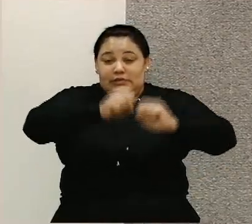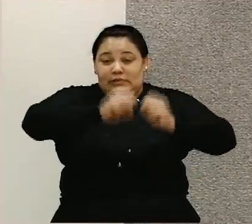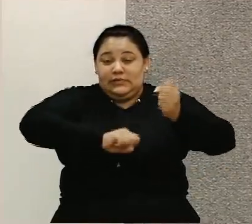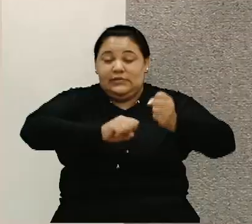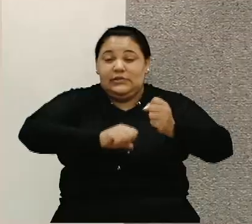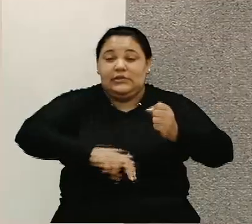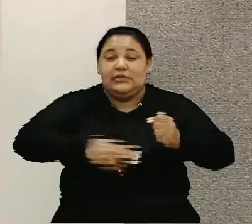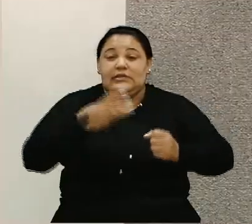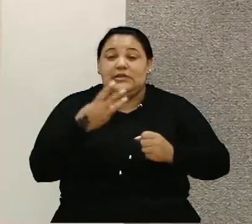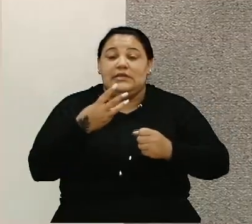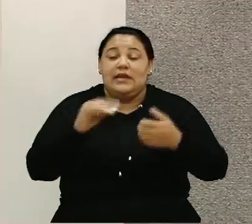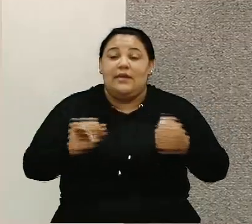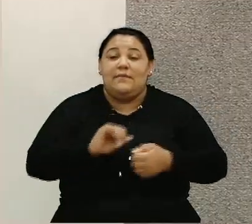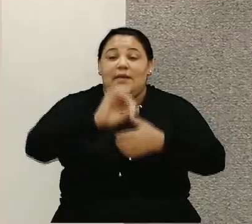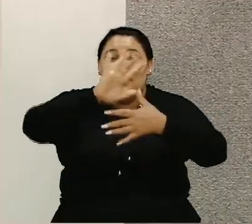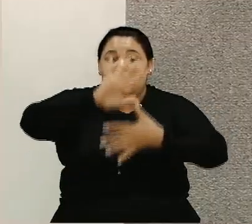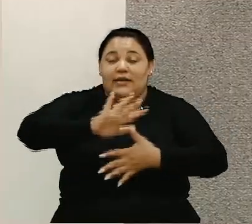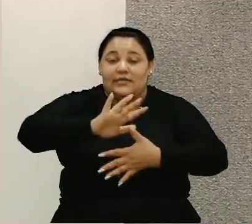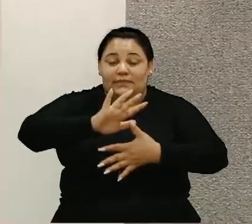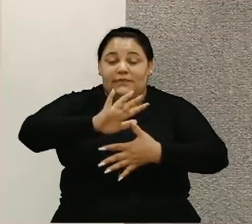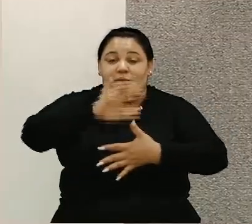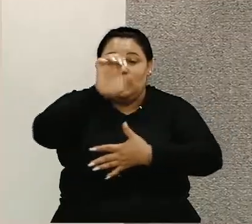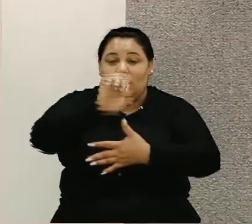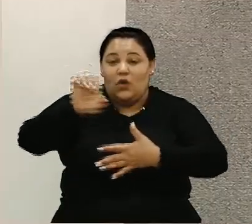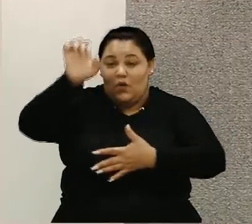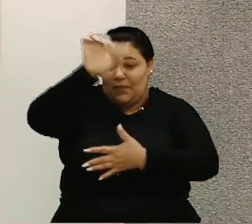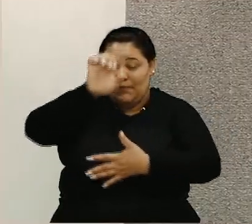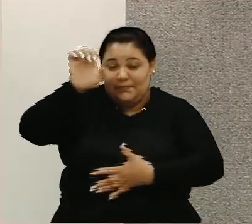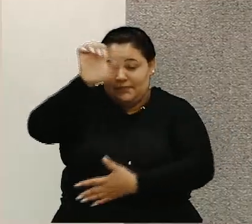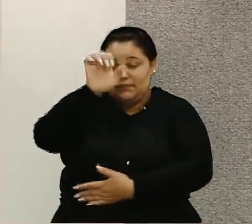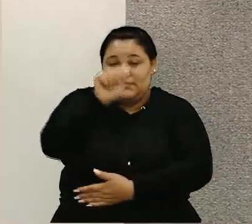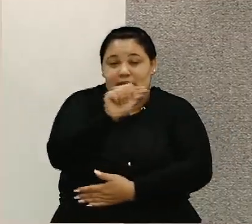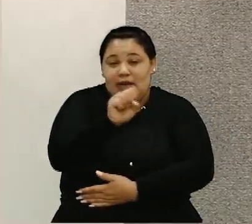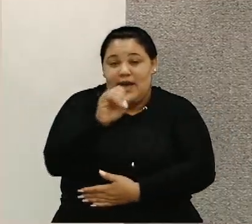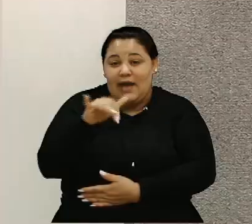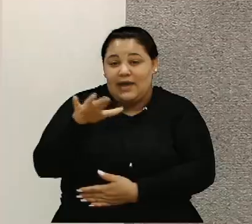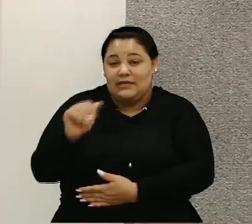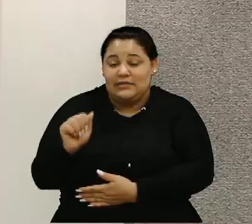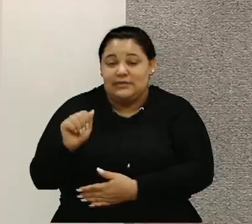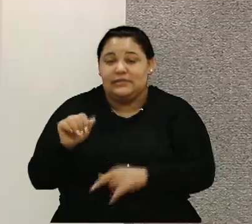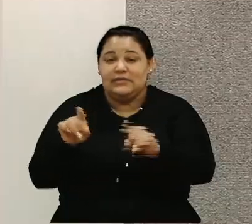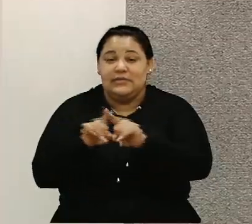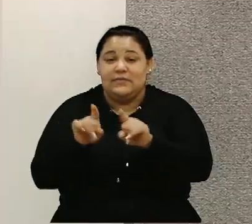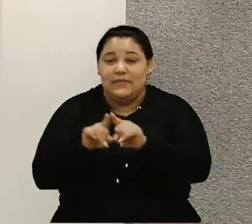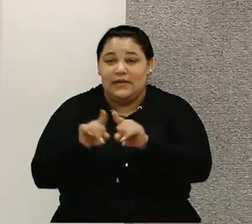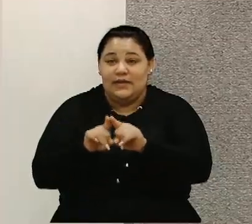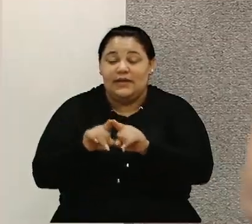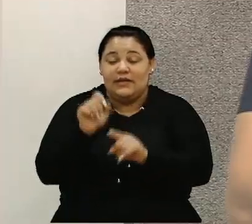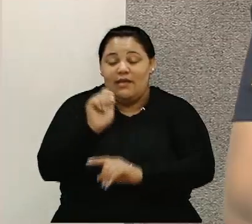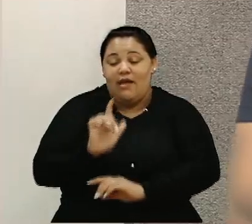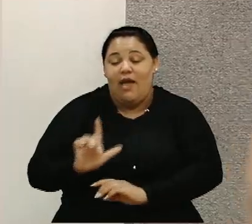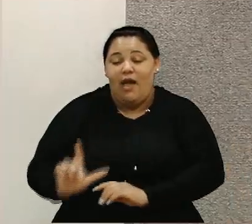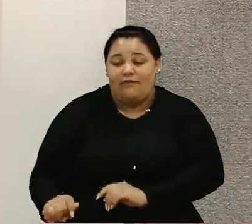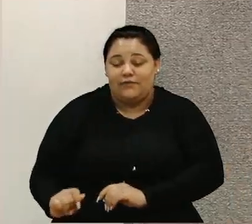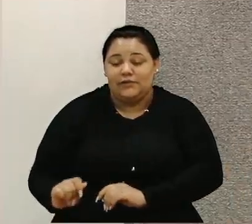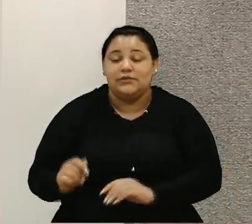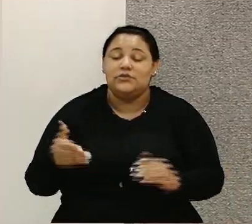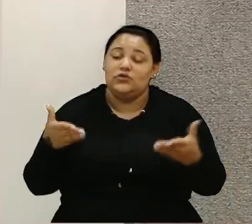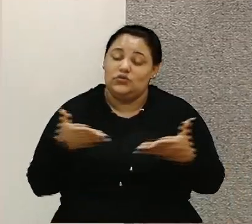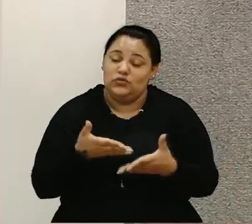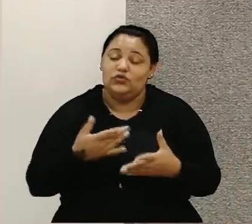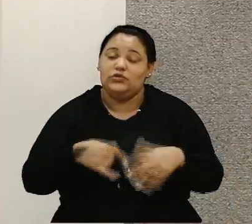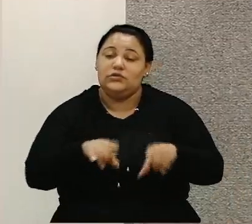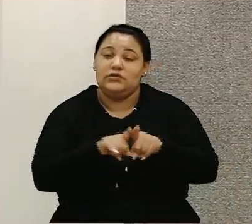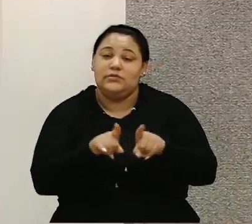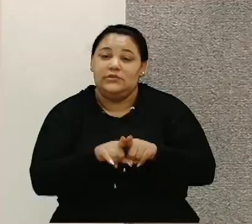na Europa, na Ásia, no Oriente Médio, tem uma base internacional em Dubai e também no continente africano. E recentemente nós também chegamos